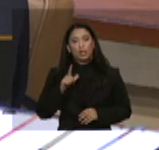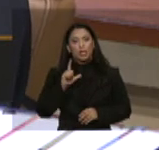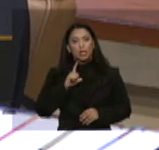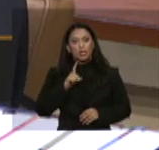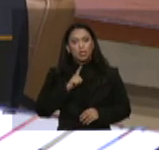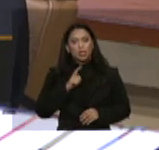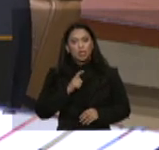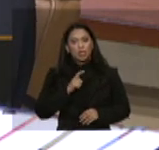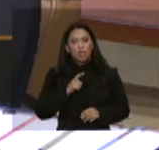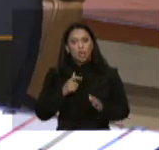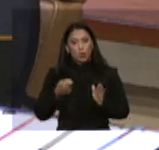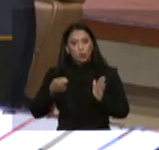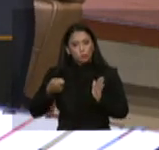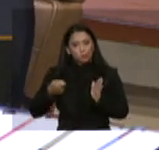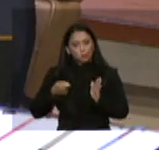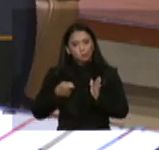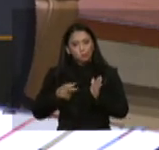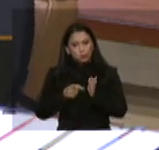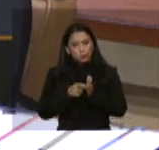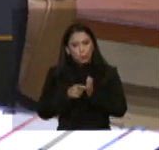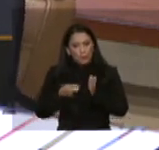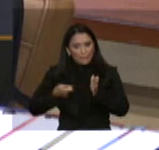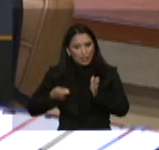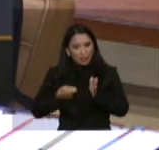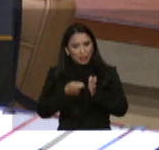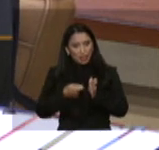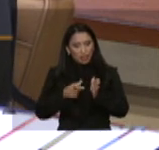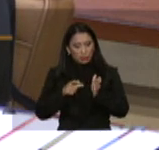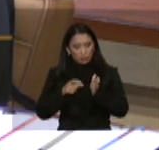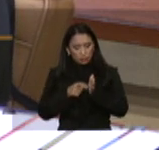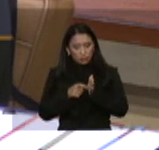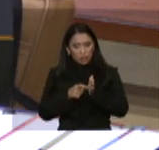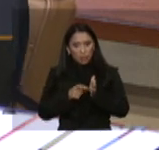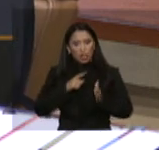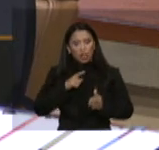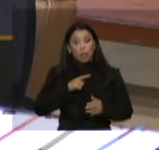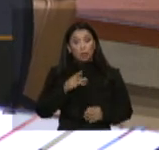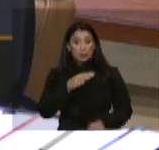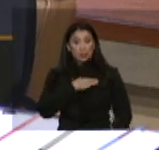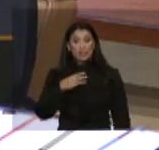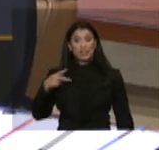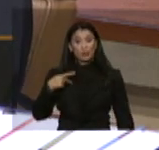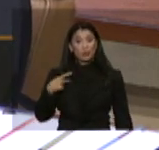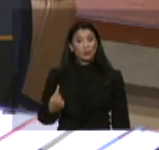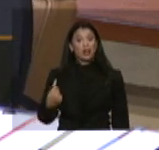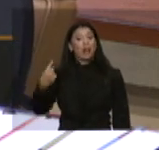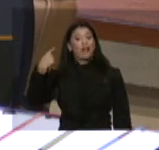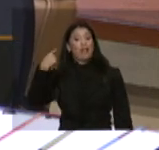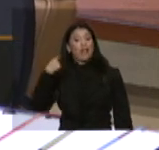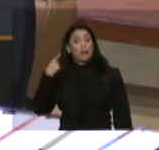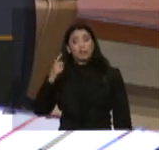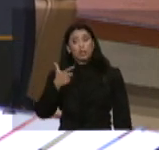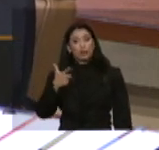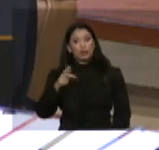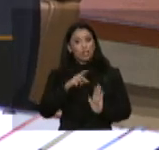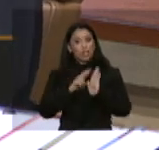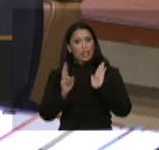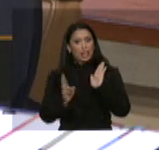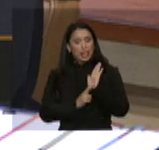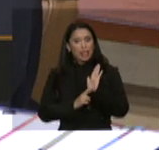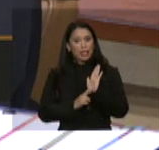por um ministério público do Brasil e aquilo ali denominou-se na época que ainda não havia regulação